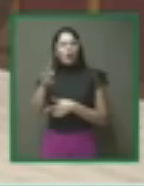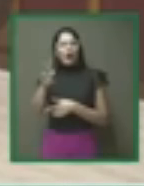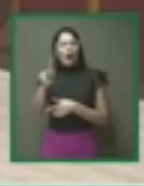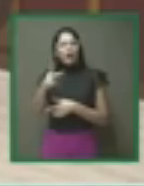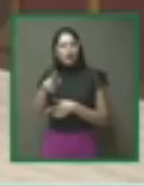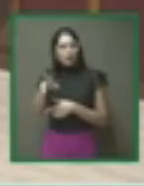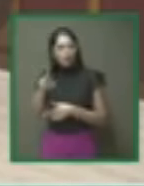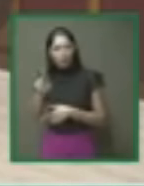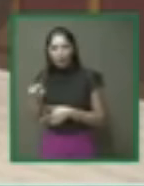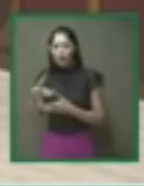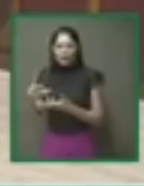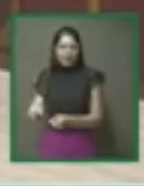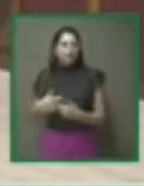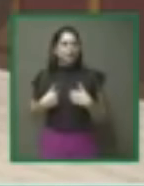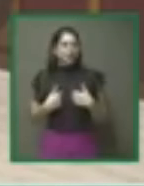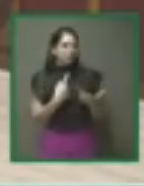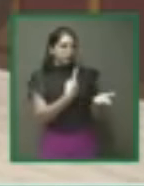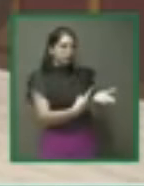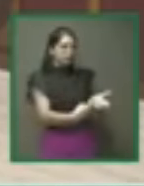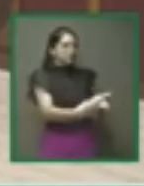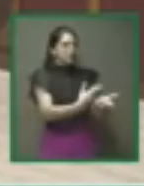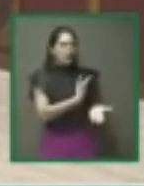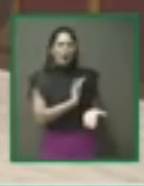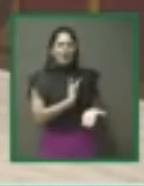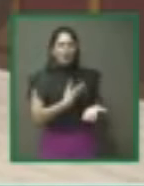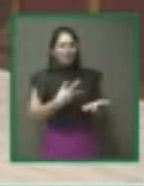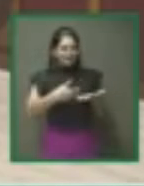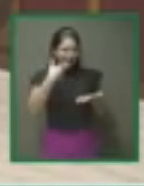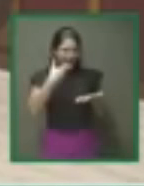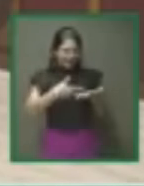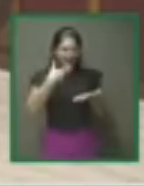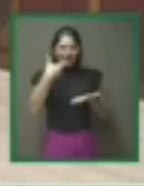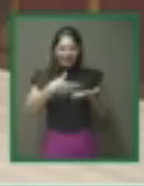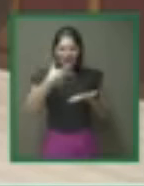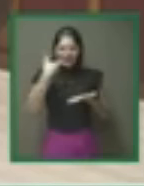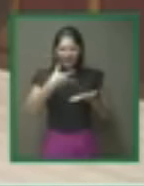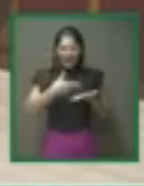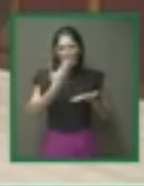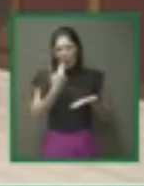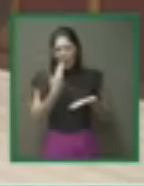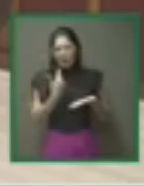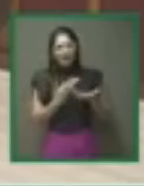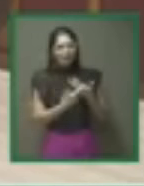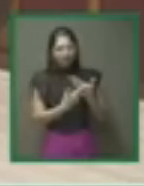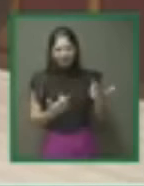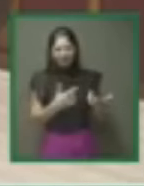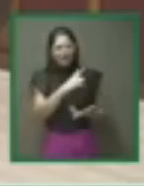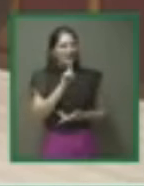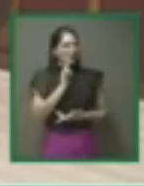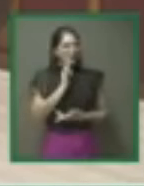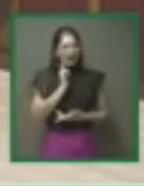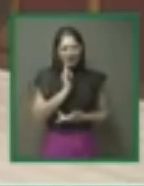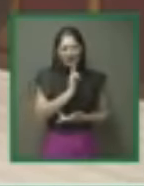episódio em que eu marquei com alguns colegas que a gente estava num restaurante japonês, o restaurante Mitsu, né, que funciona a lanchonete lá hoje,